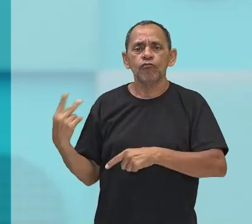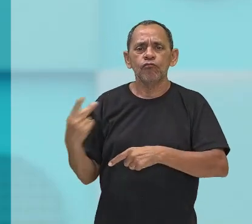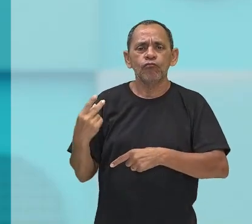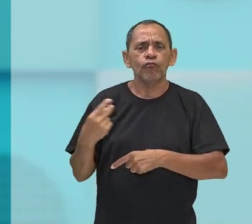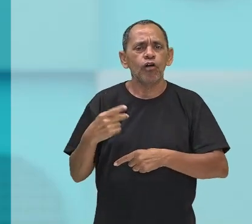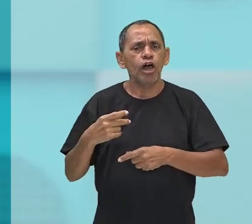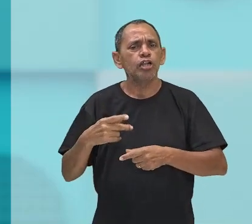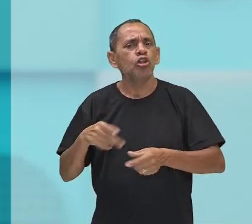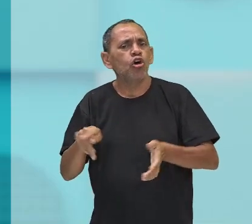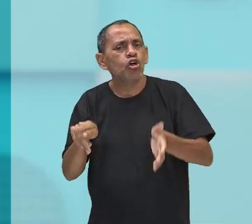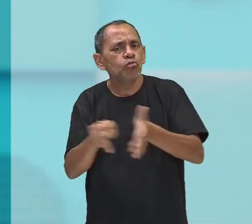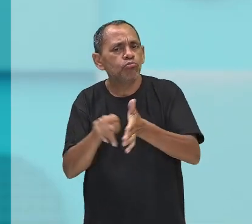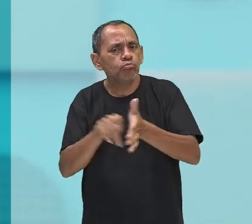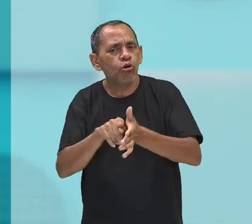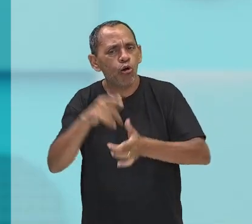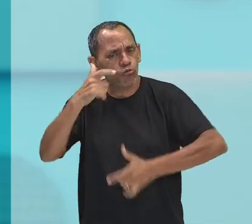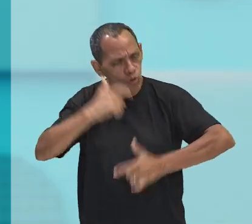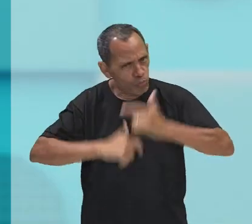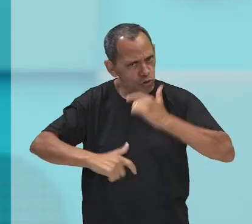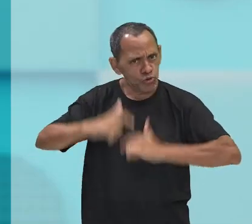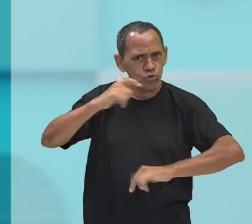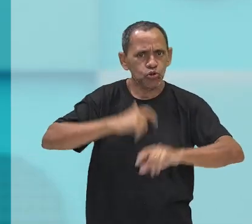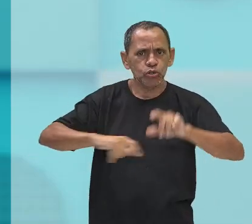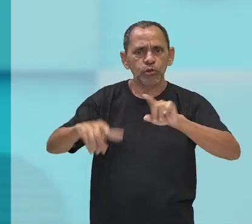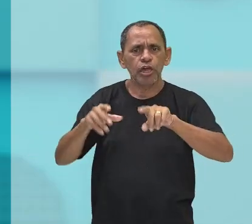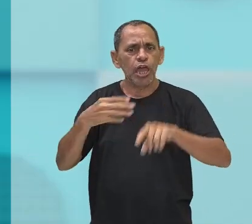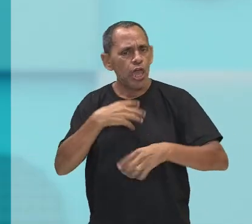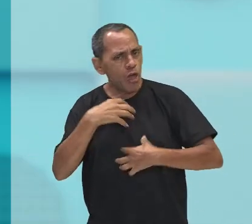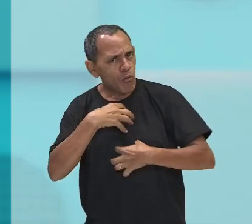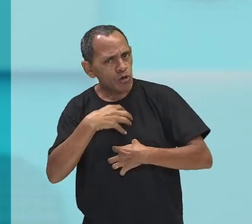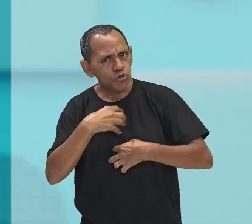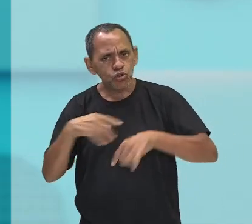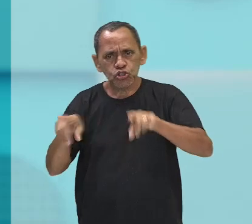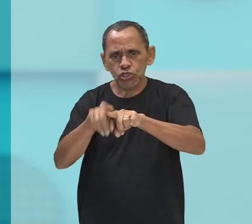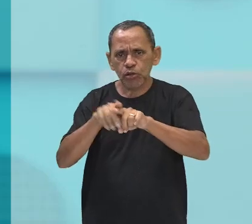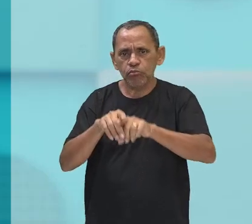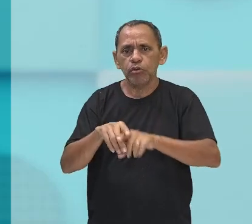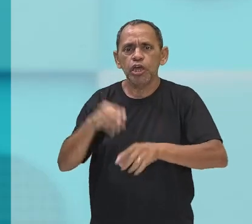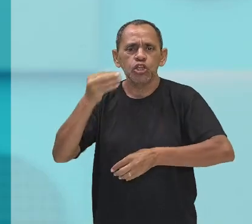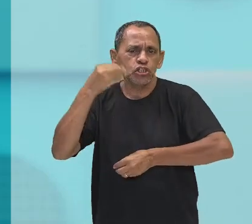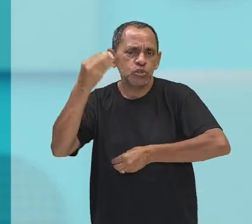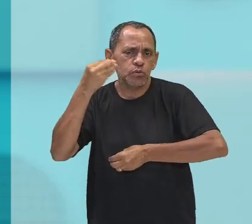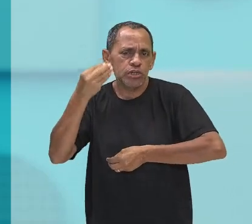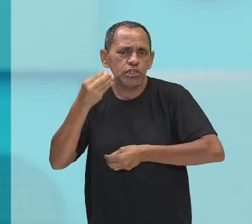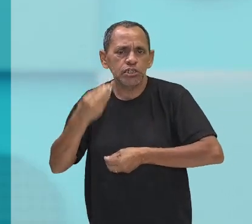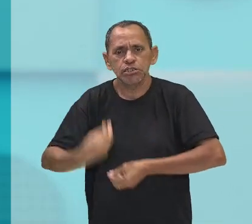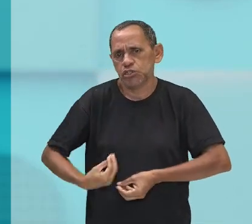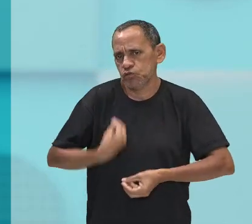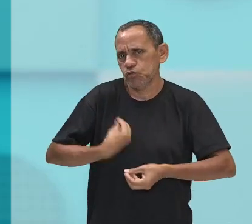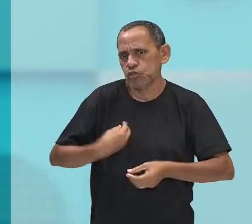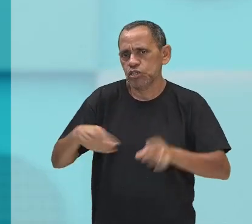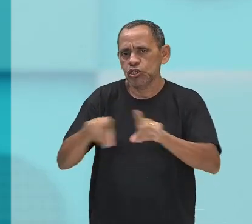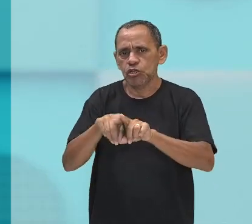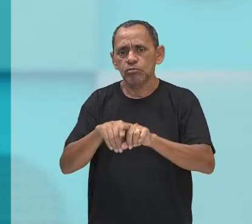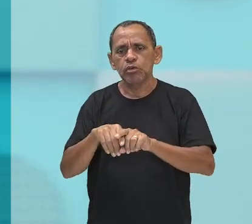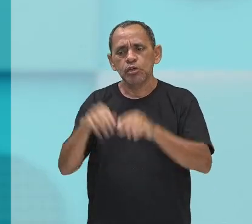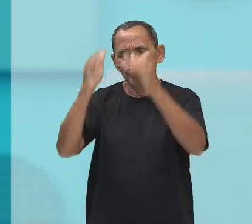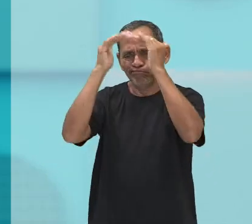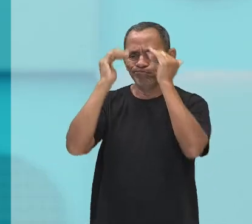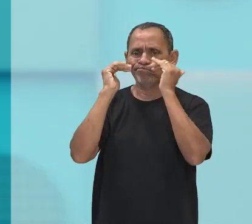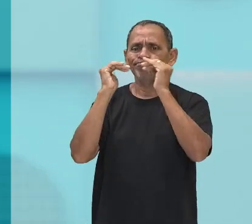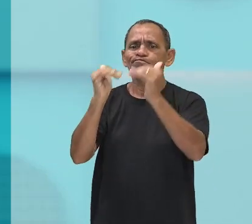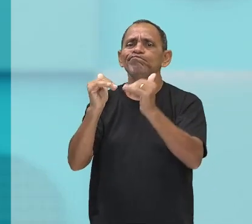nossas emoções individuais, na nossa vivência mesmo. E é importante a gente respeitar a diversidade de opiniões,